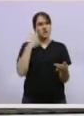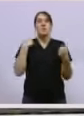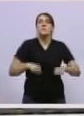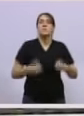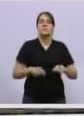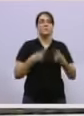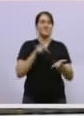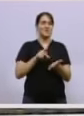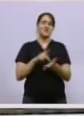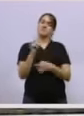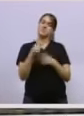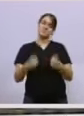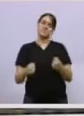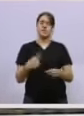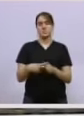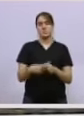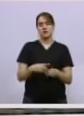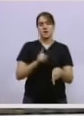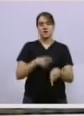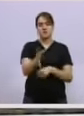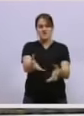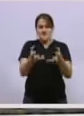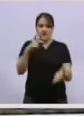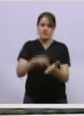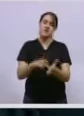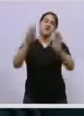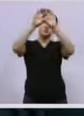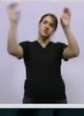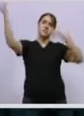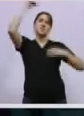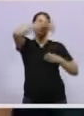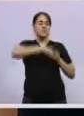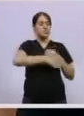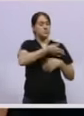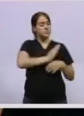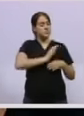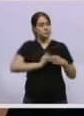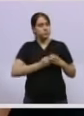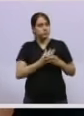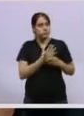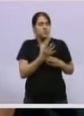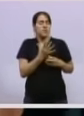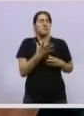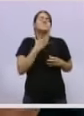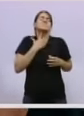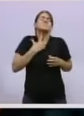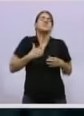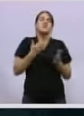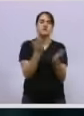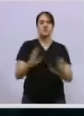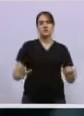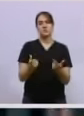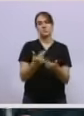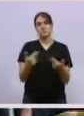céu, porque no momento em que você quiser o céu, apontará dentro de você naturalmente uma série de mutilações que você precisará fazer,